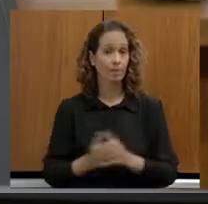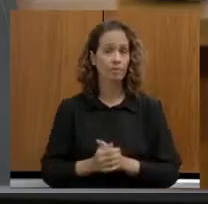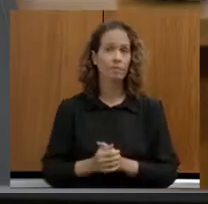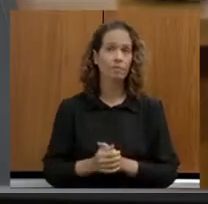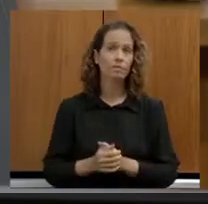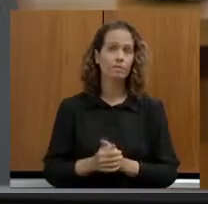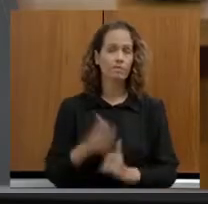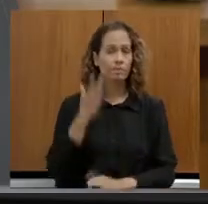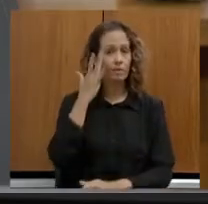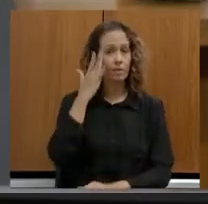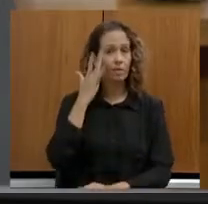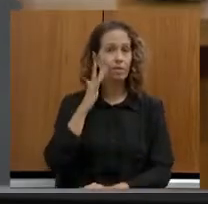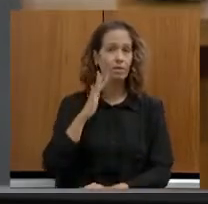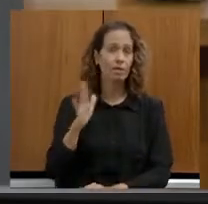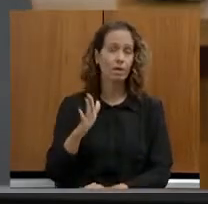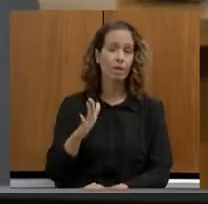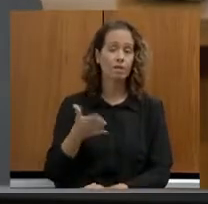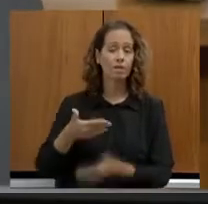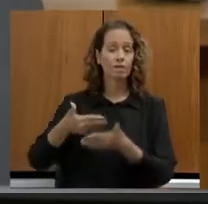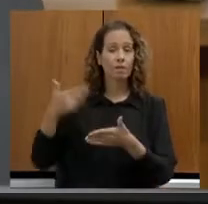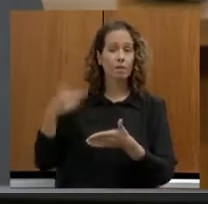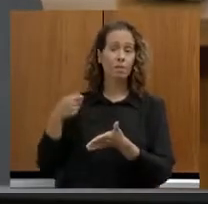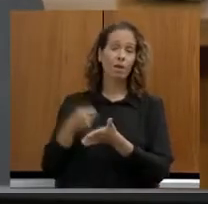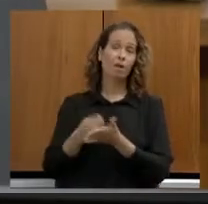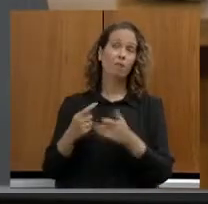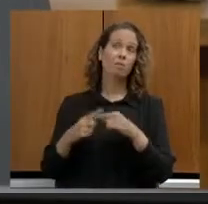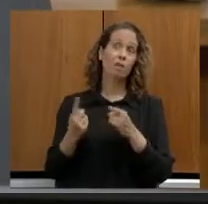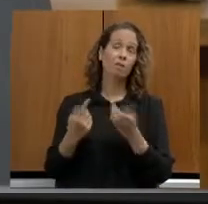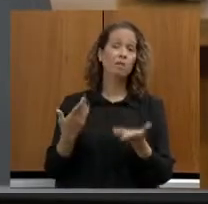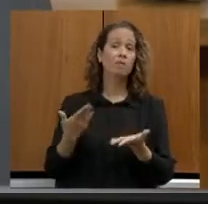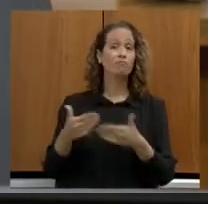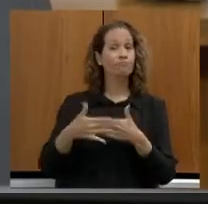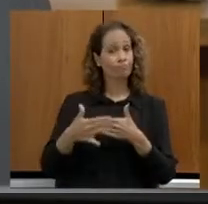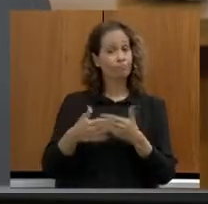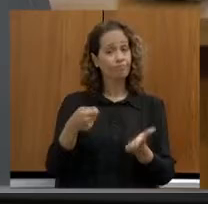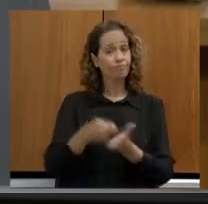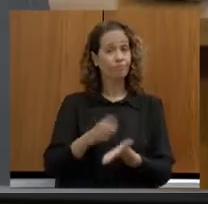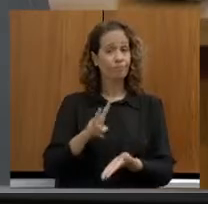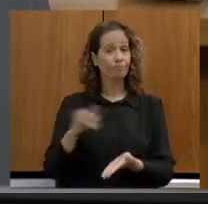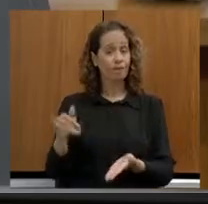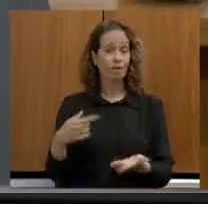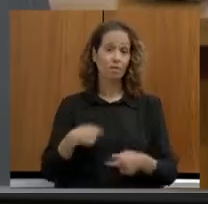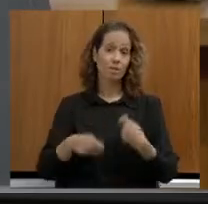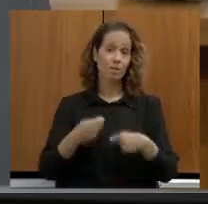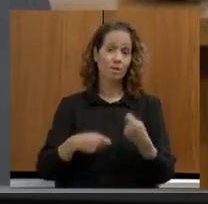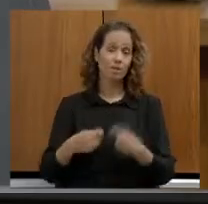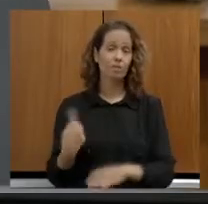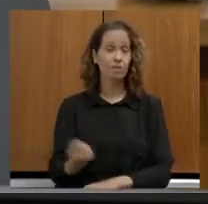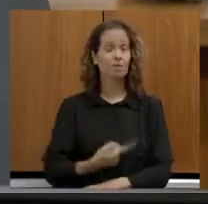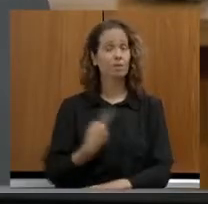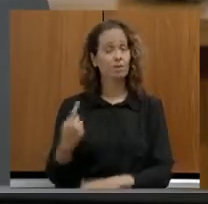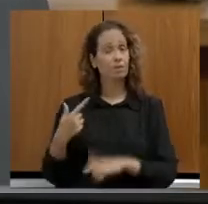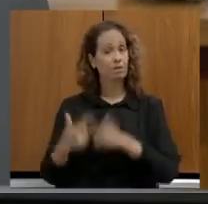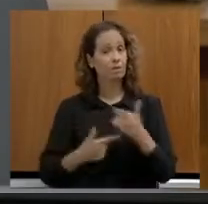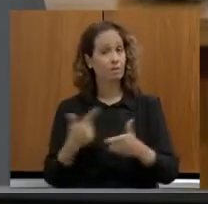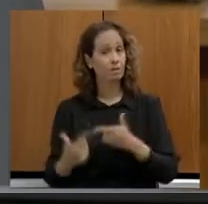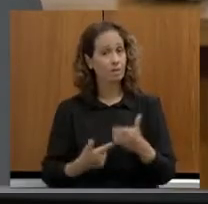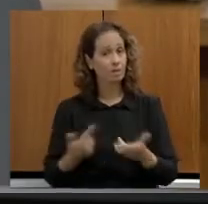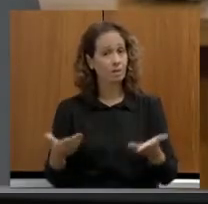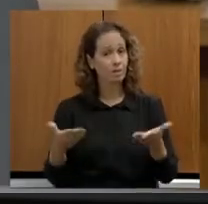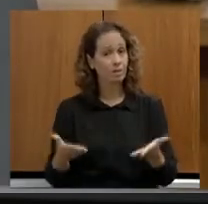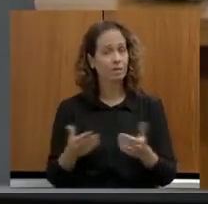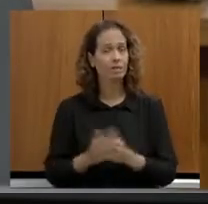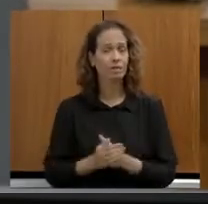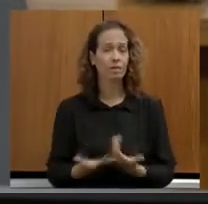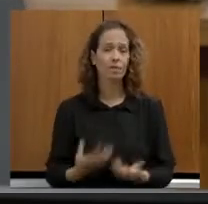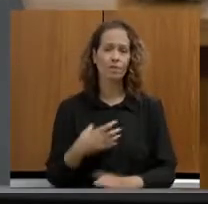não sei se nenhuma pagava mais uma vai pagar e é administração que eu trabalho né que nós trabalhamos aqui é isso me